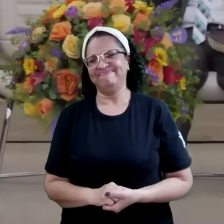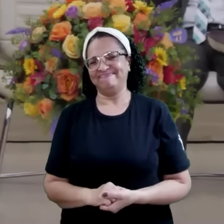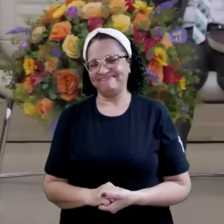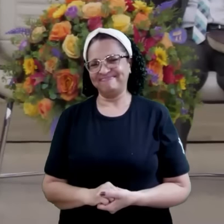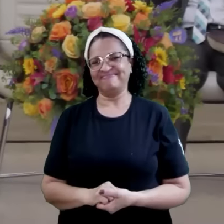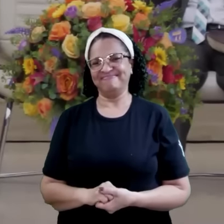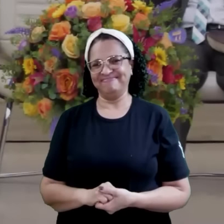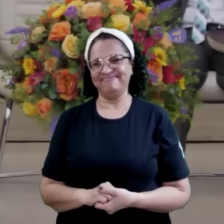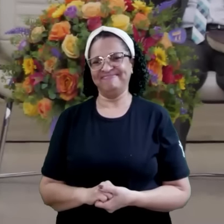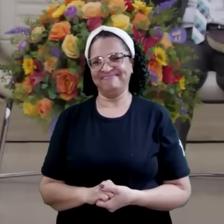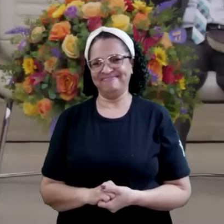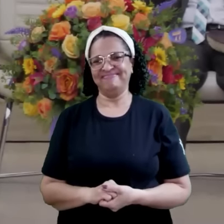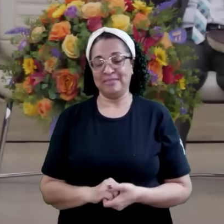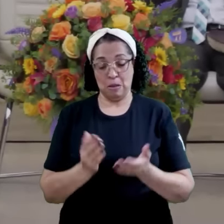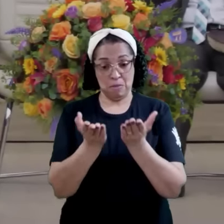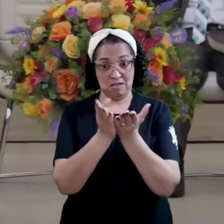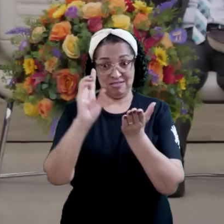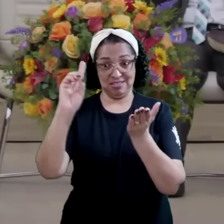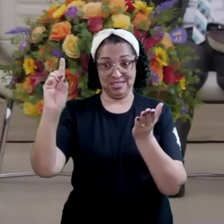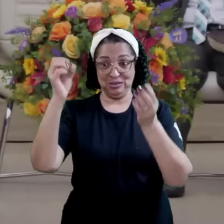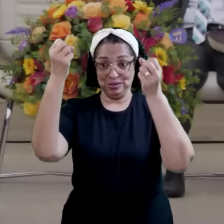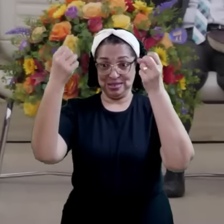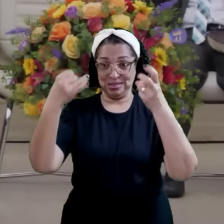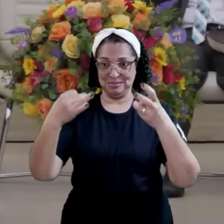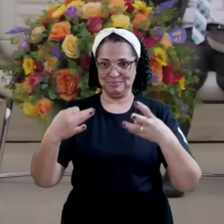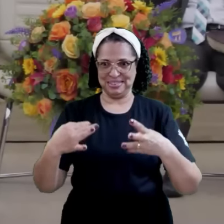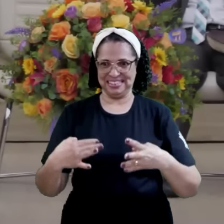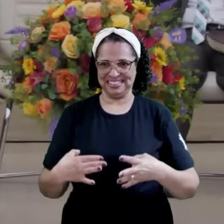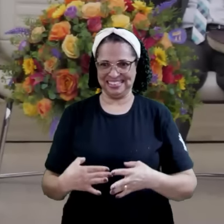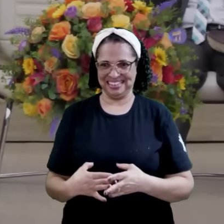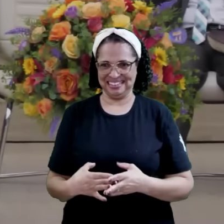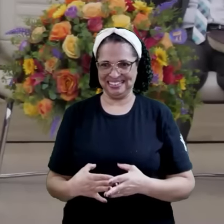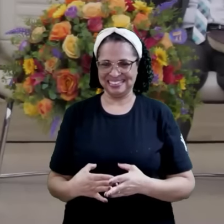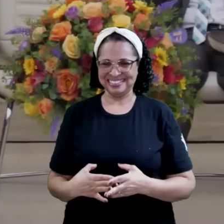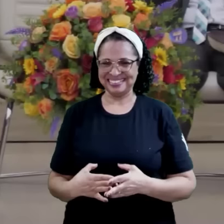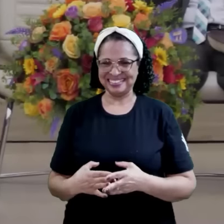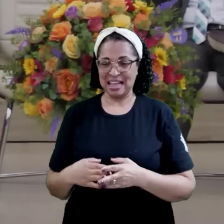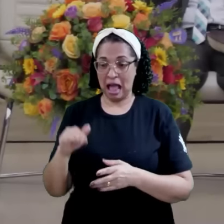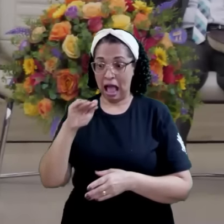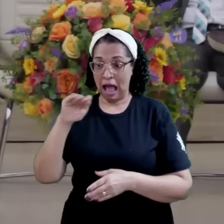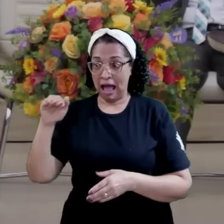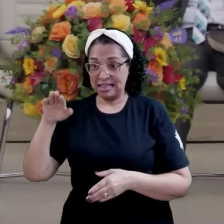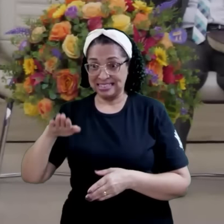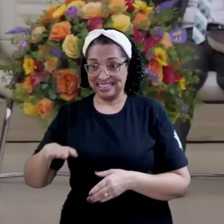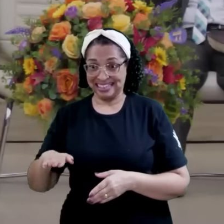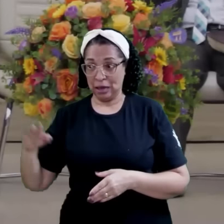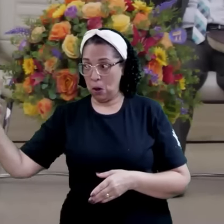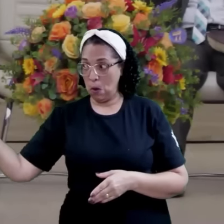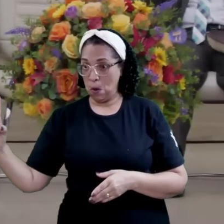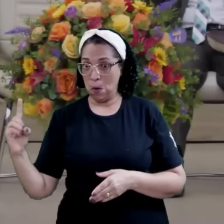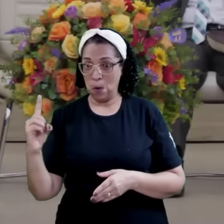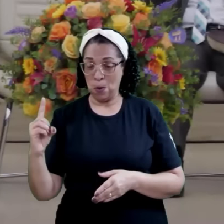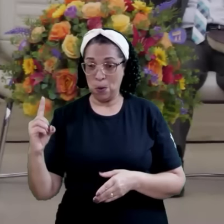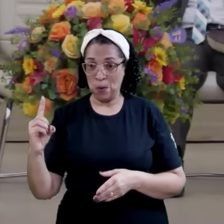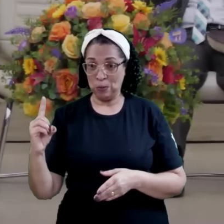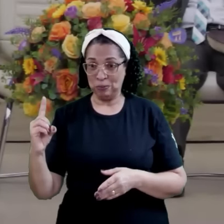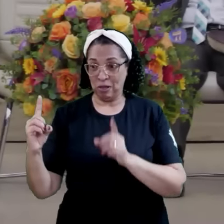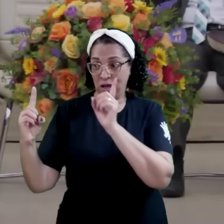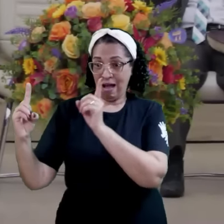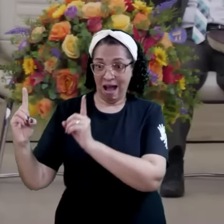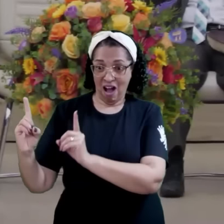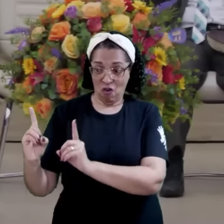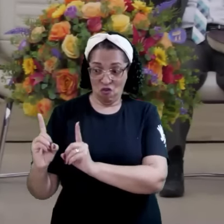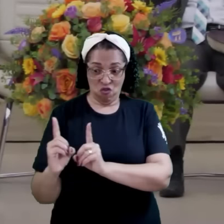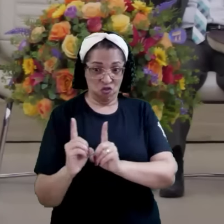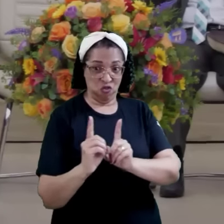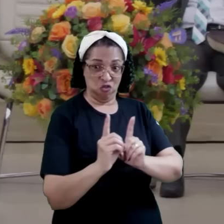tua a Bíblia diz que Jesus entra na casa dequi e quando entra o milagre é na hora é instantâneo